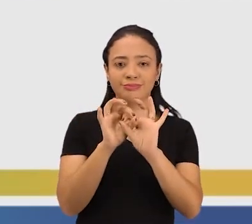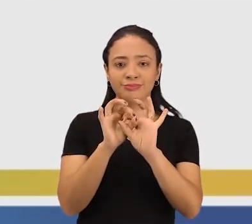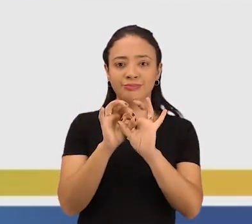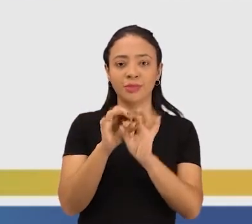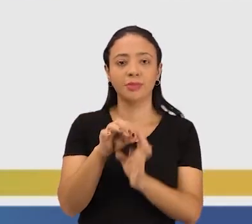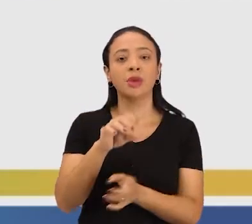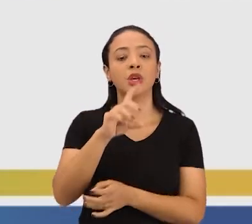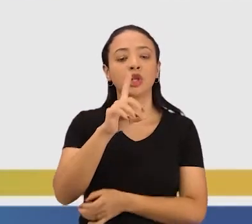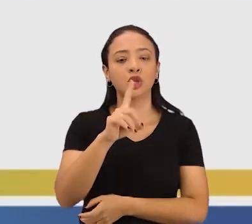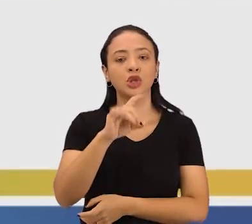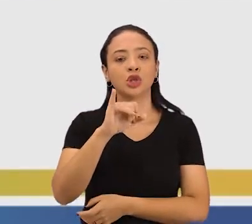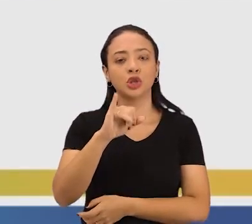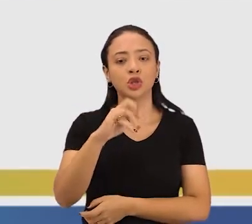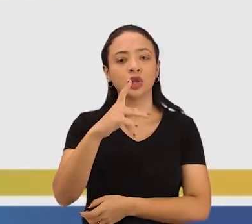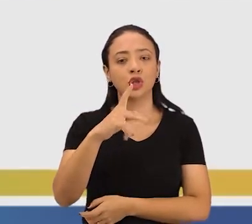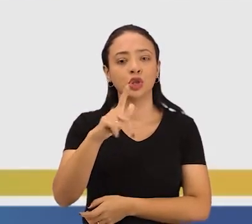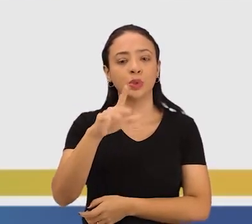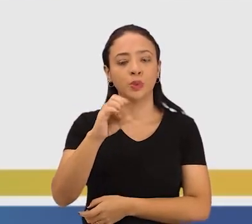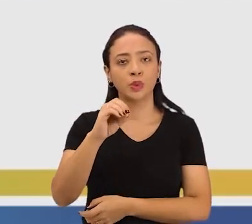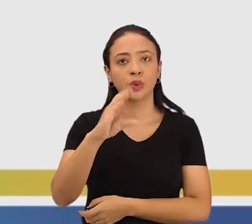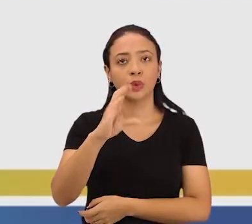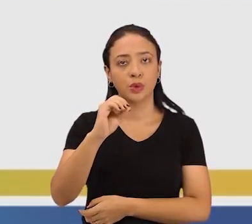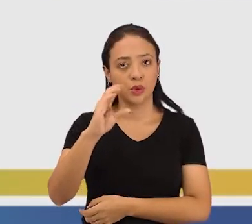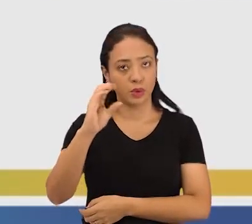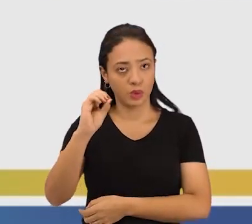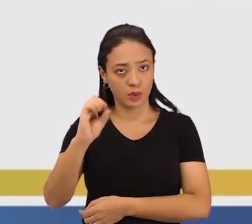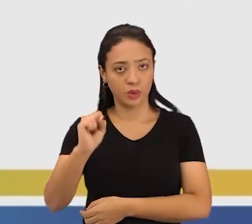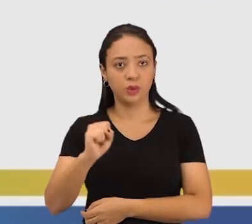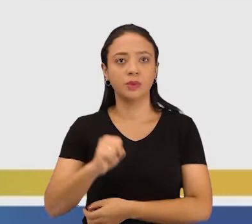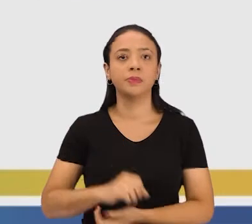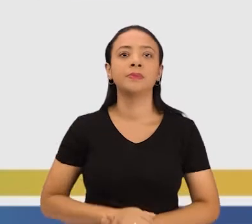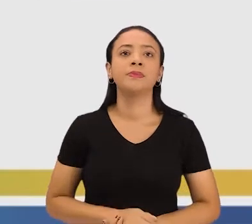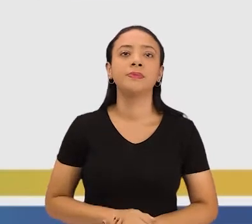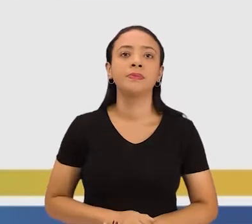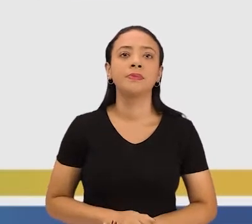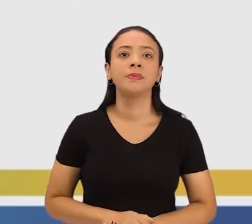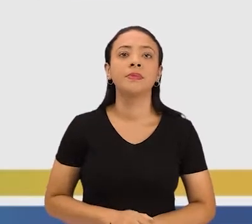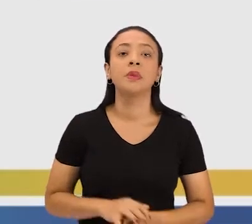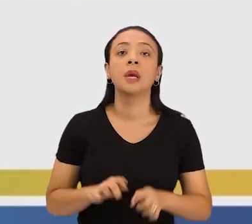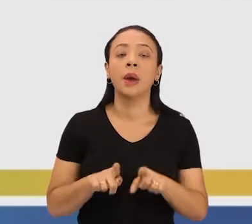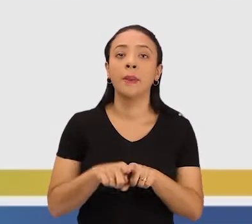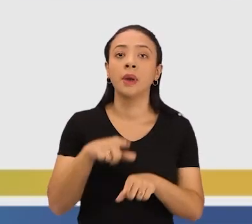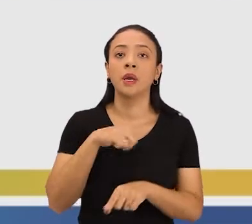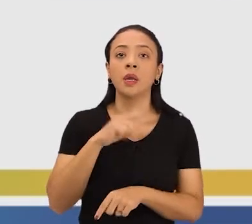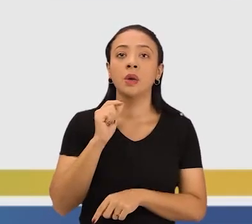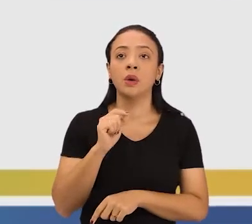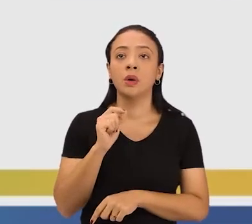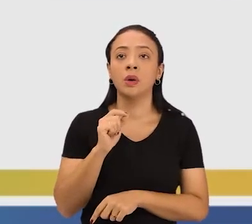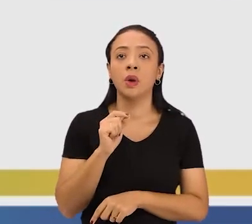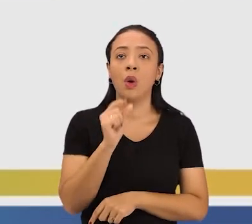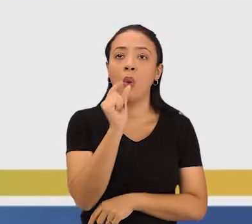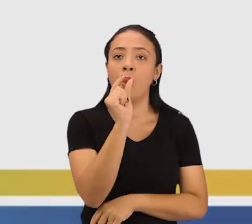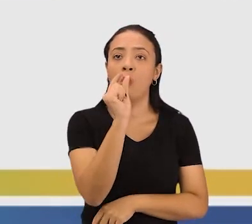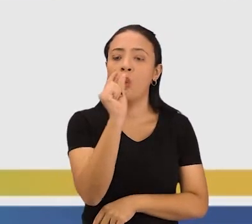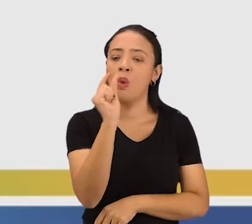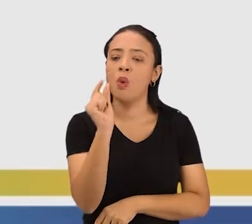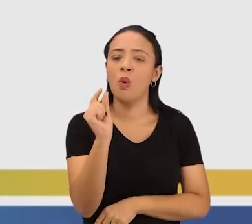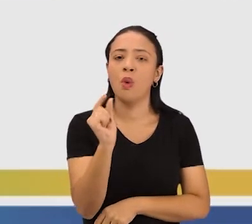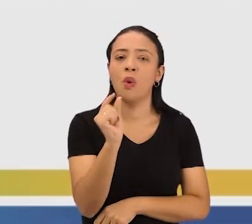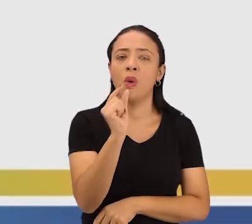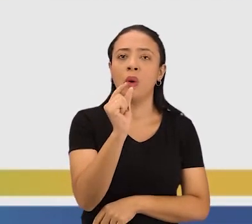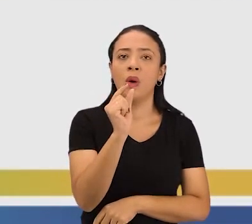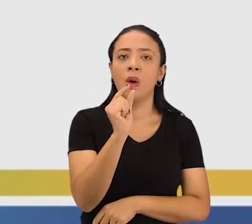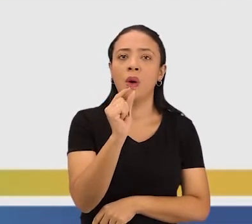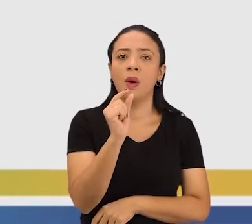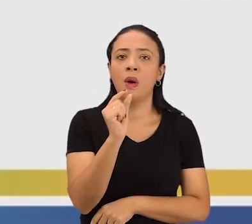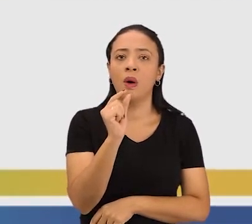diplococos ou 2 cocos. Temos as sarcinas, que são esféricas, só que a diferença vai ser que ela